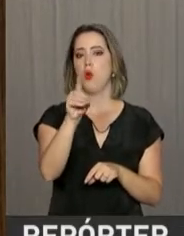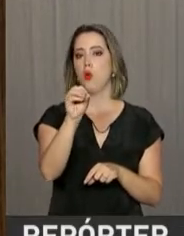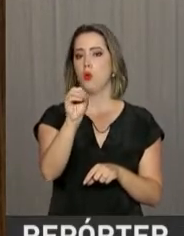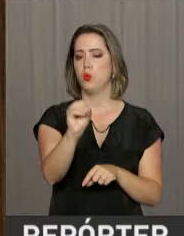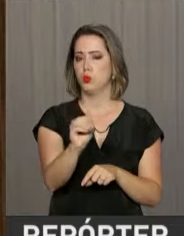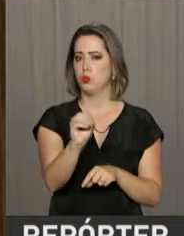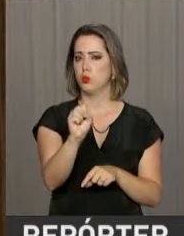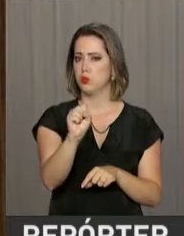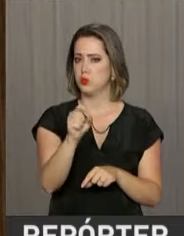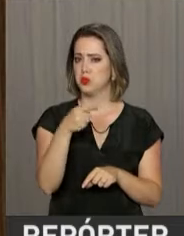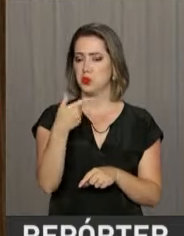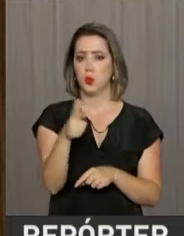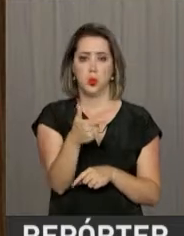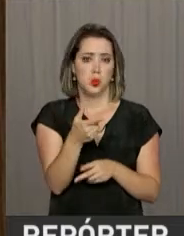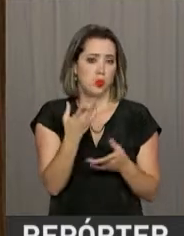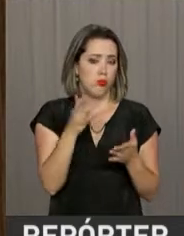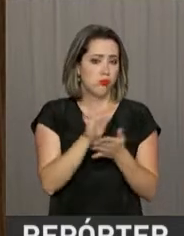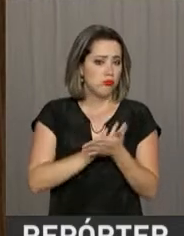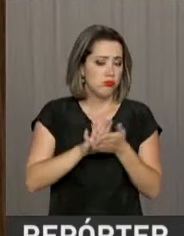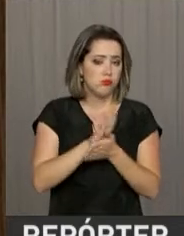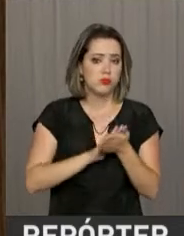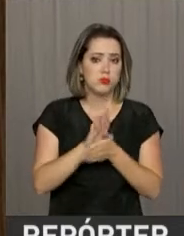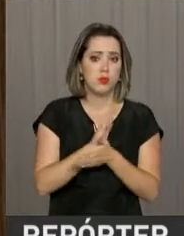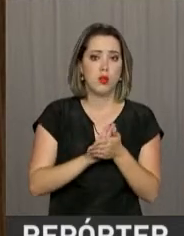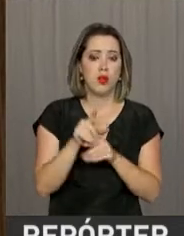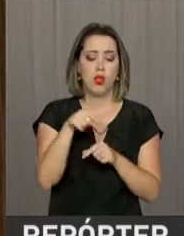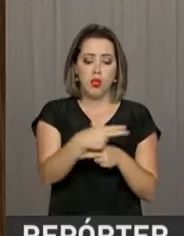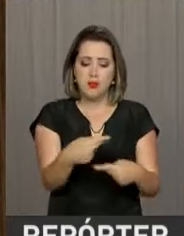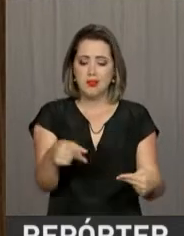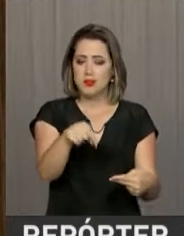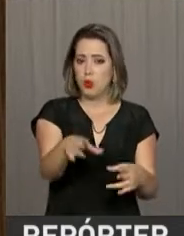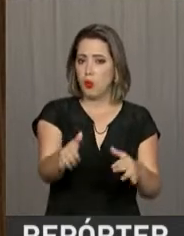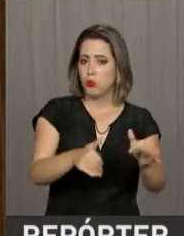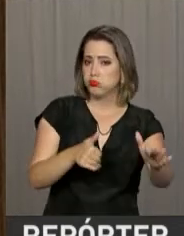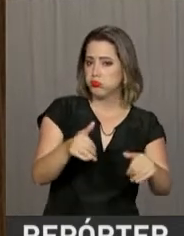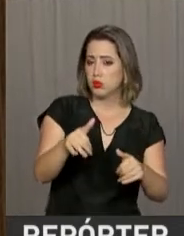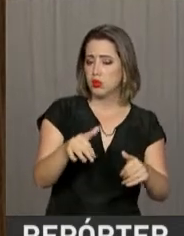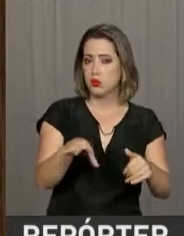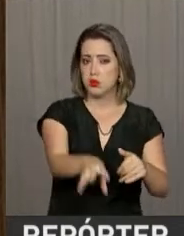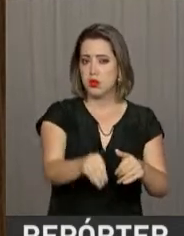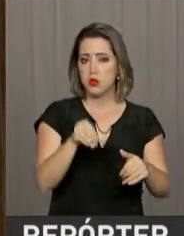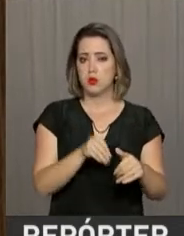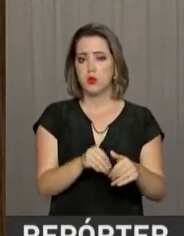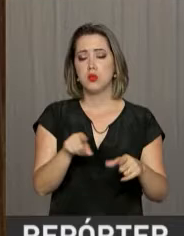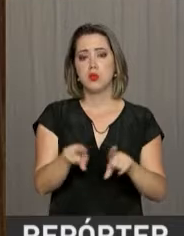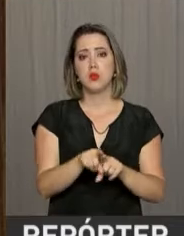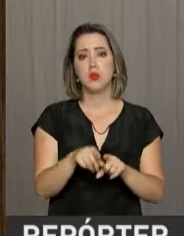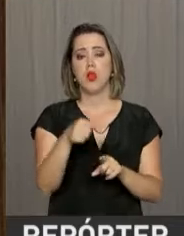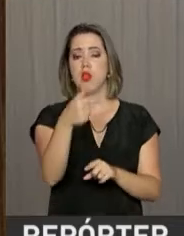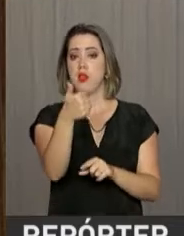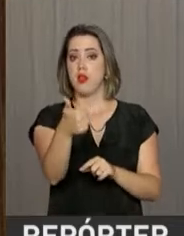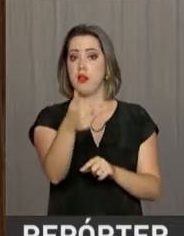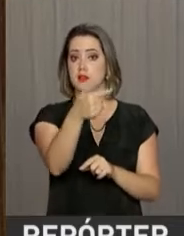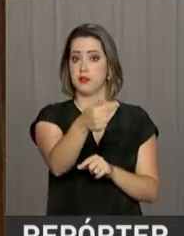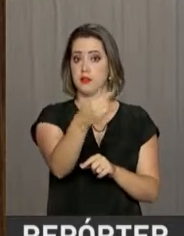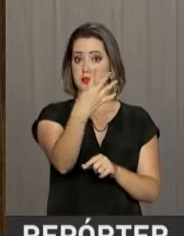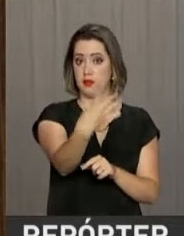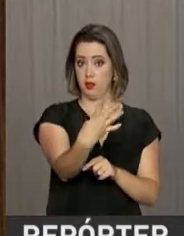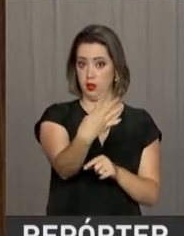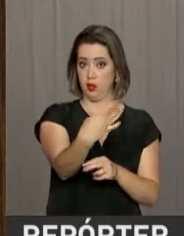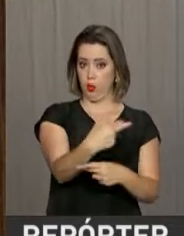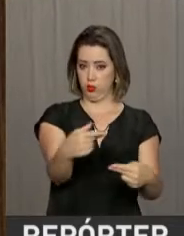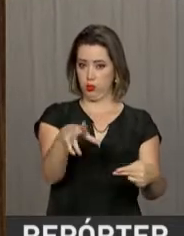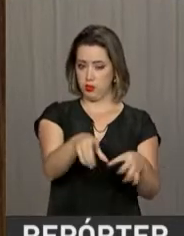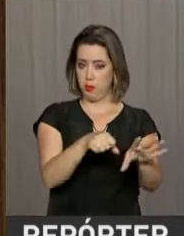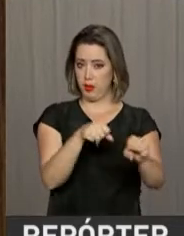não foi encontrado nenhum indício que as mercadorias referentes a essas 174 amostras